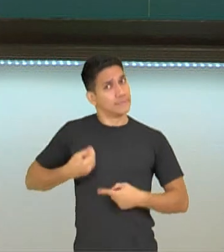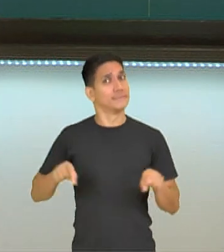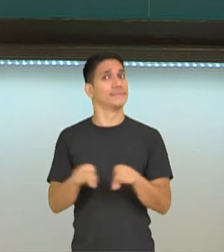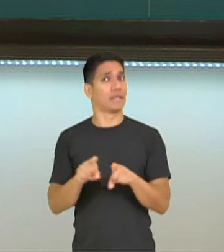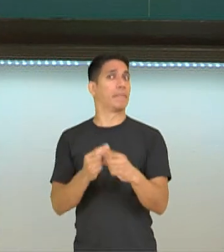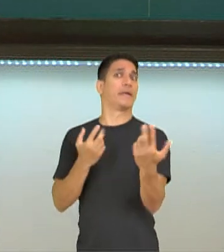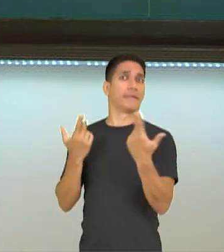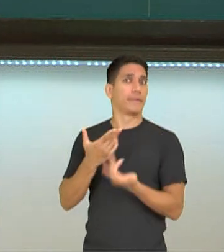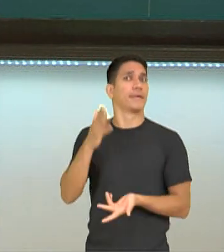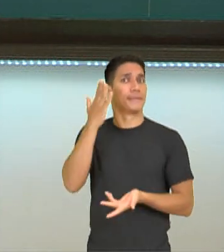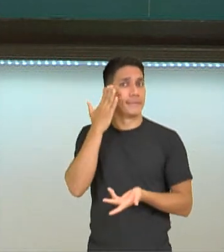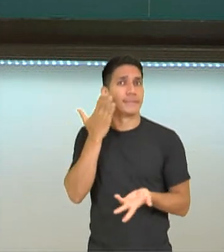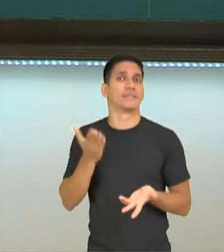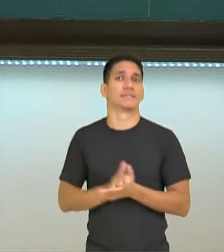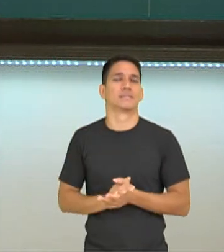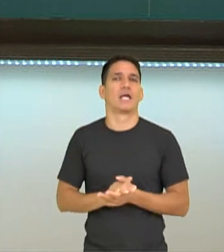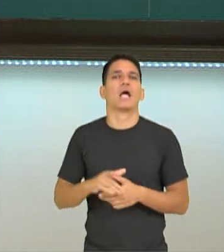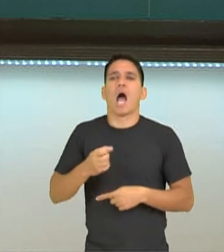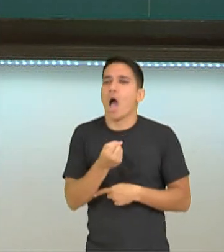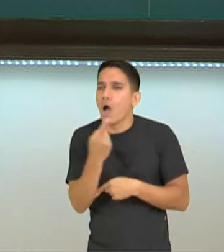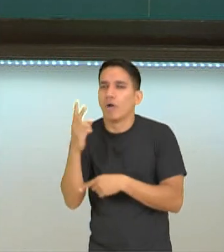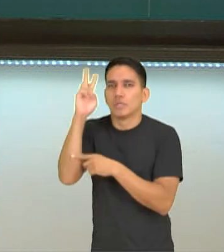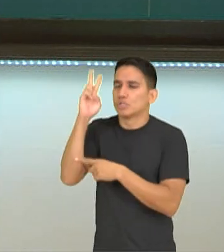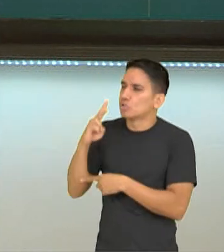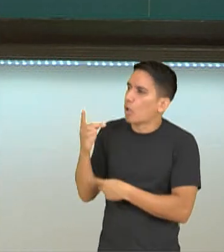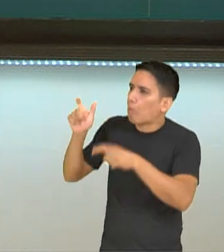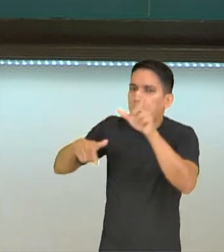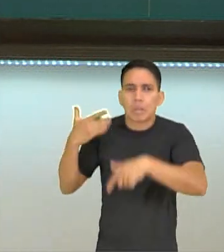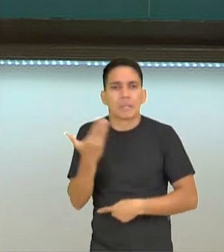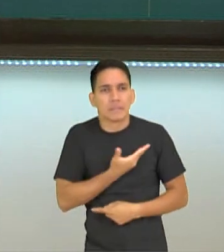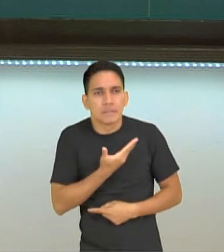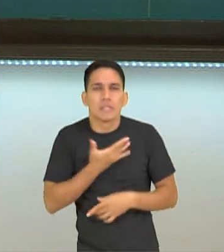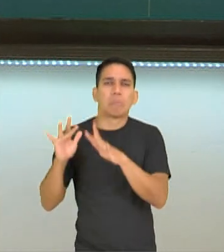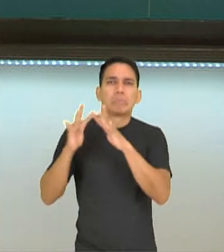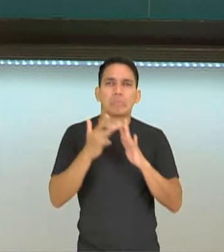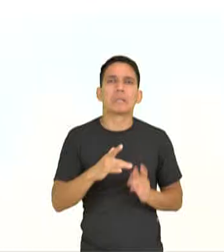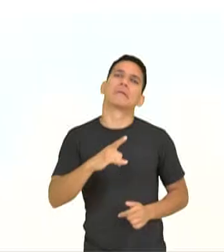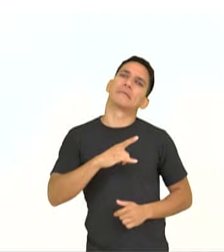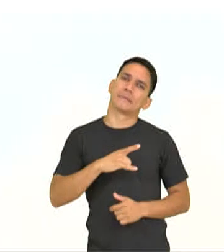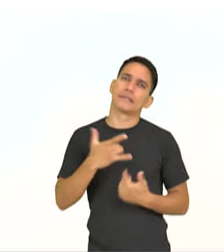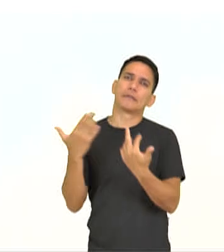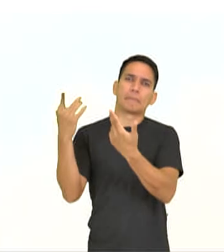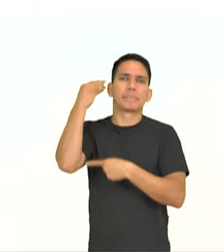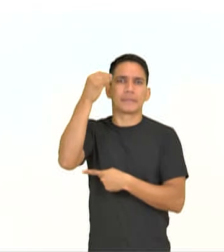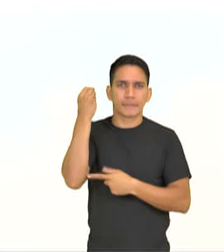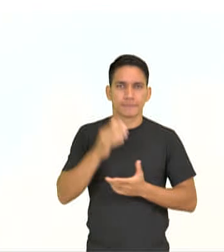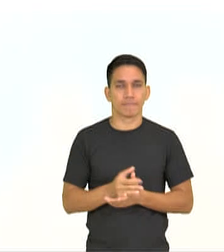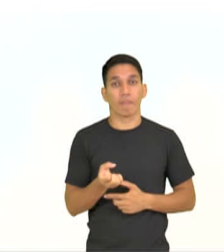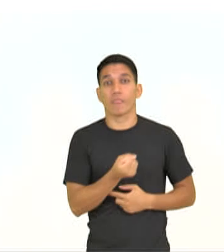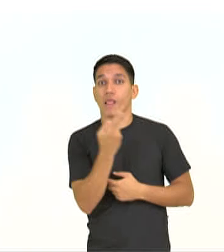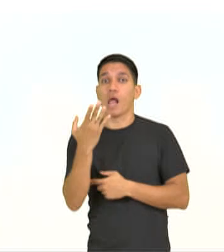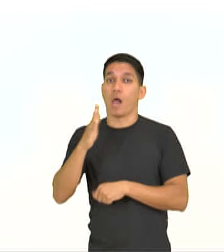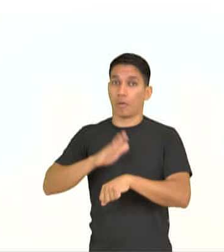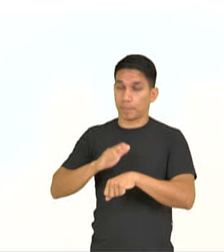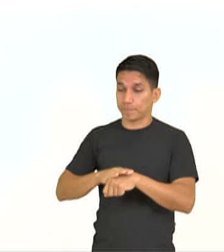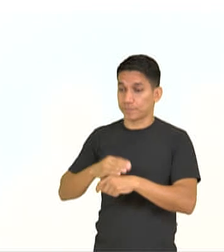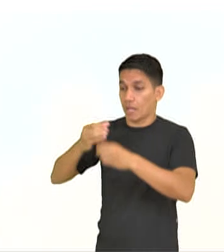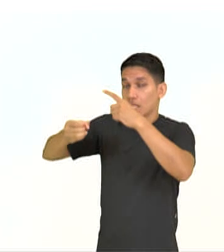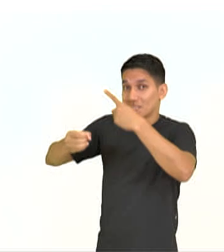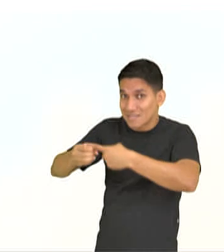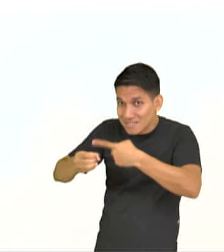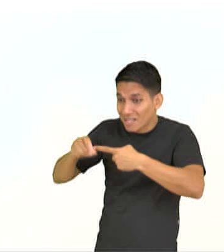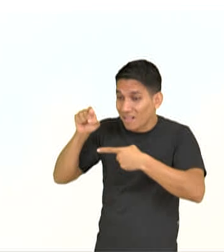ele a partir de histórias que estão ao nosso redor no cotidiano. Muitas vezes, os centros urbanos, eles